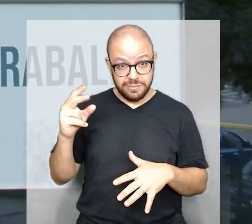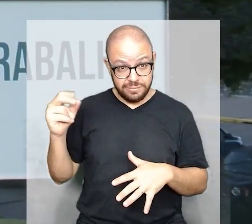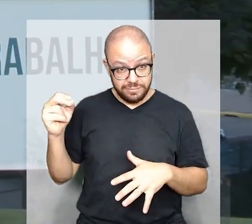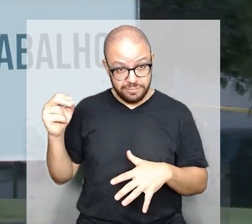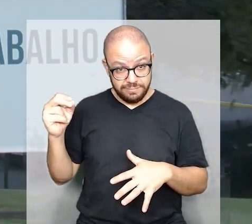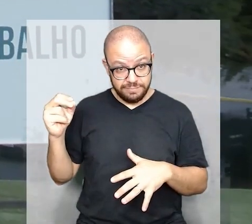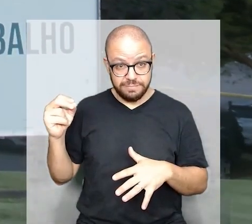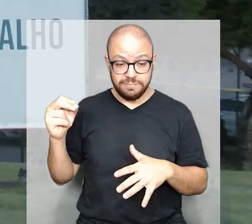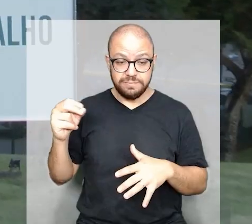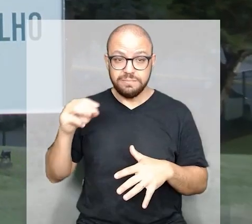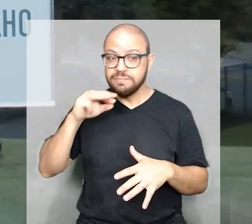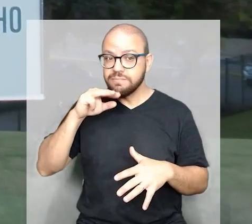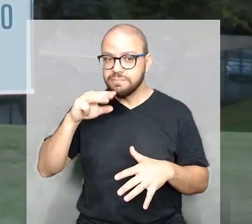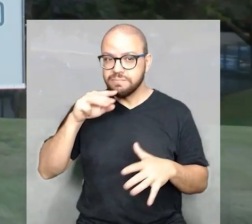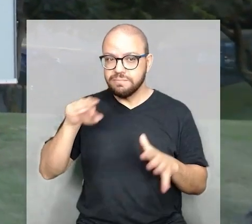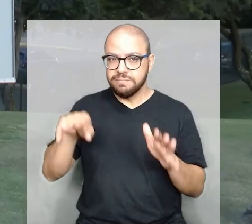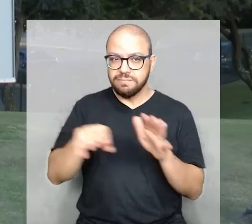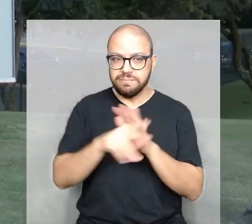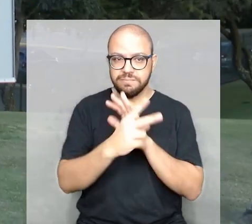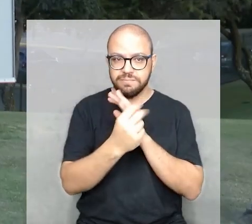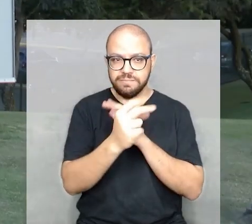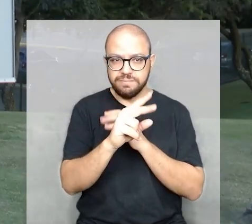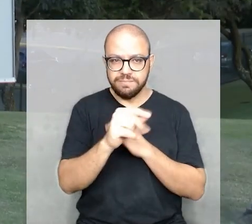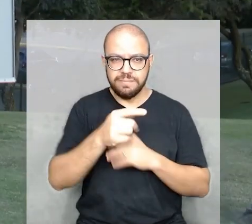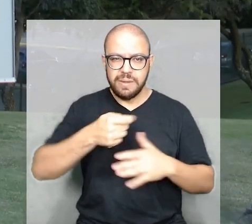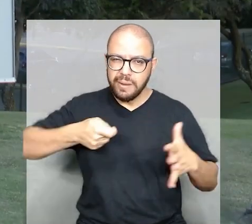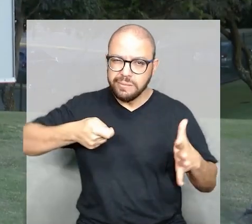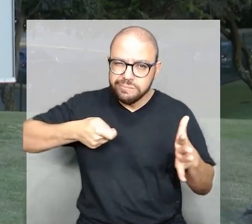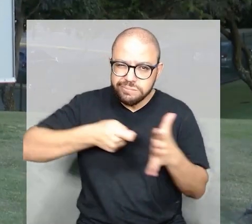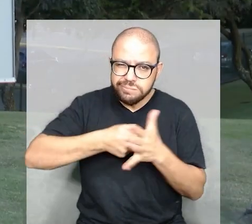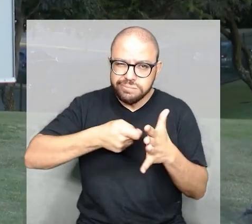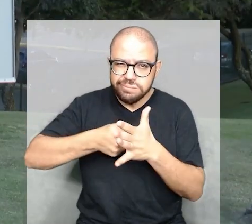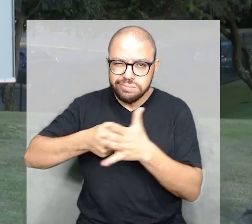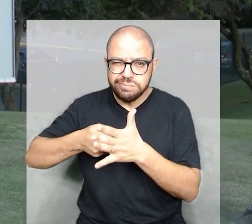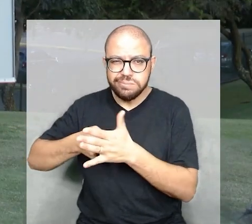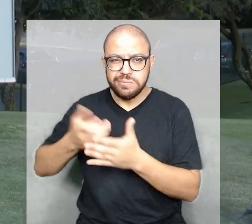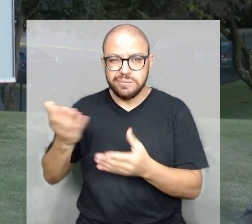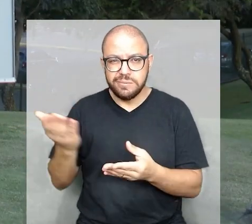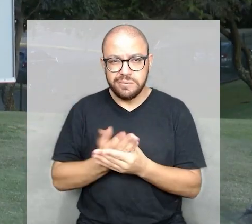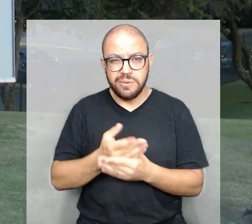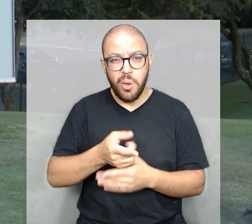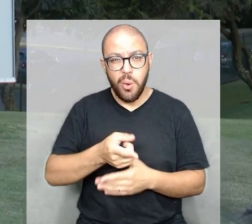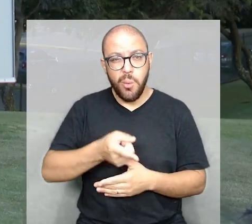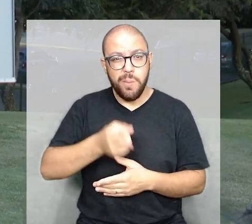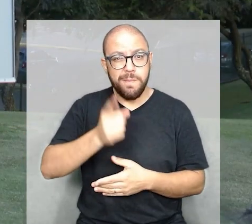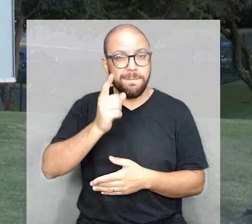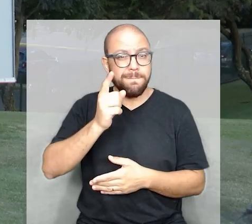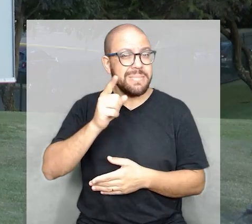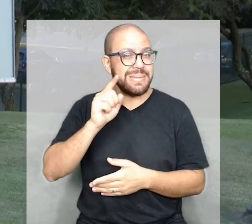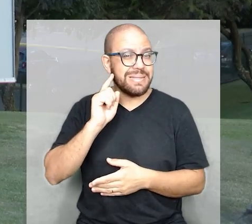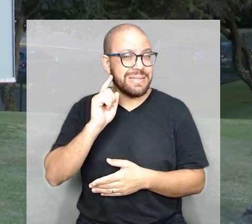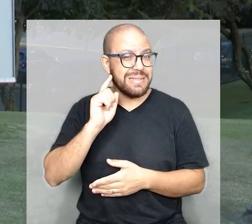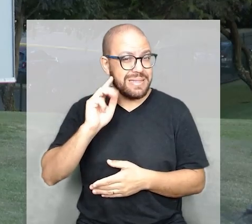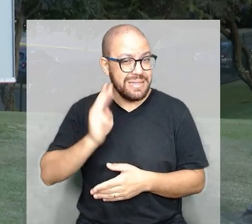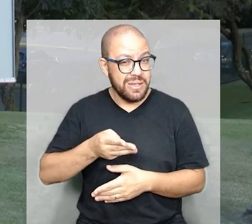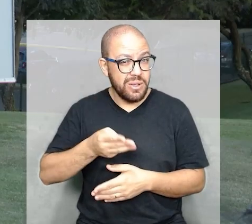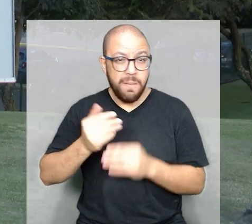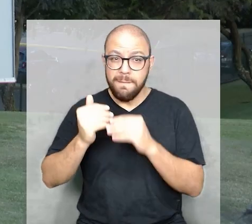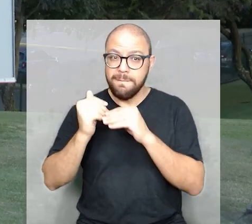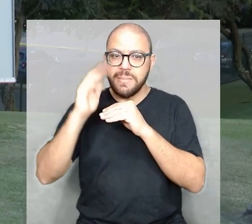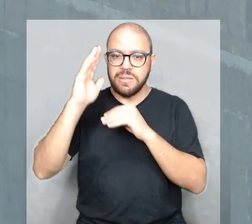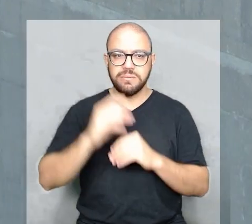2020 e março de 2025, a Justiça do Trabalho recebeu mais de 1.200.000 ações pedindo reconhecimento de